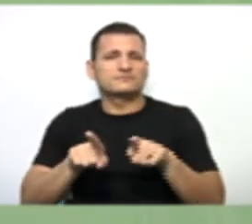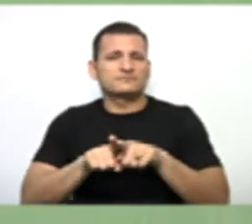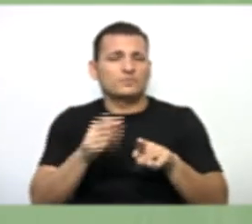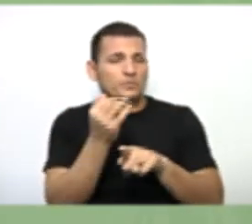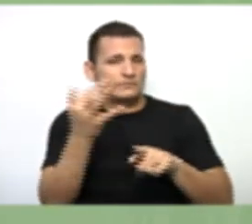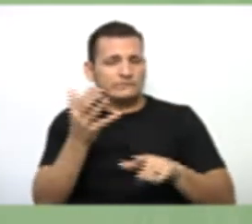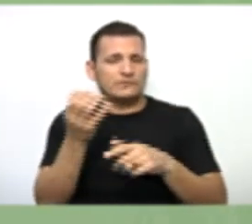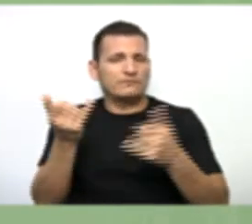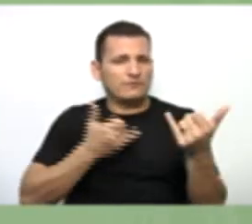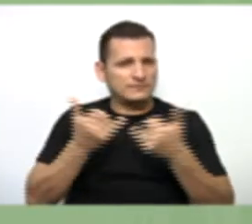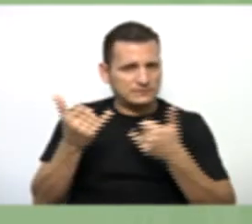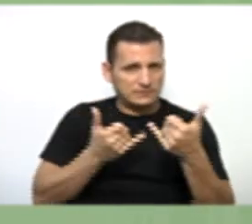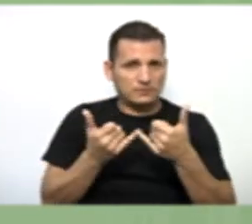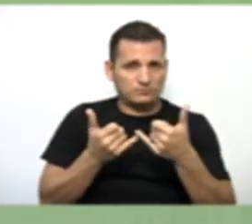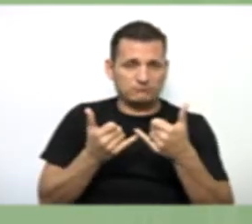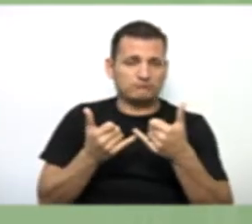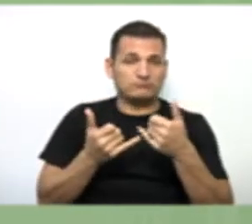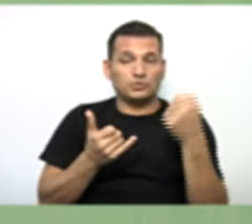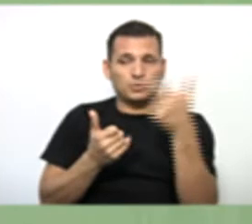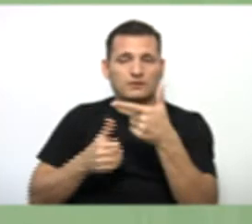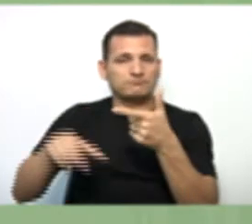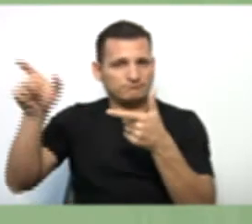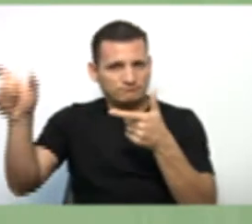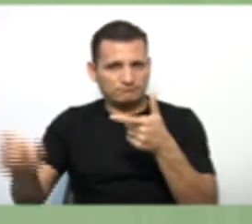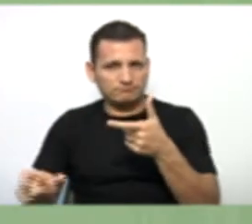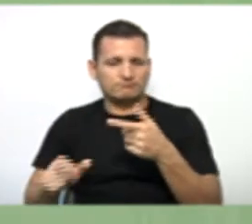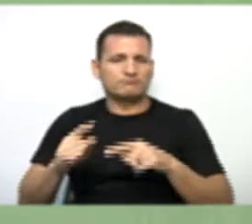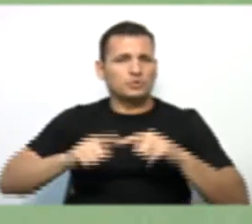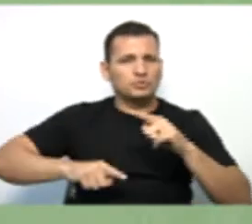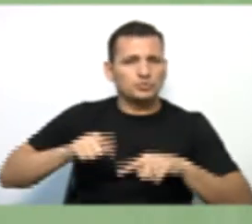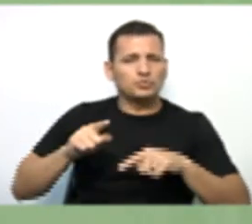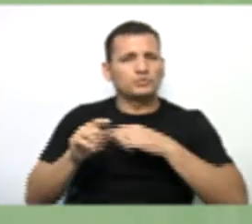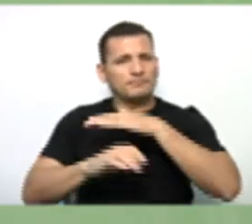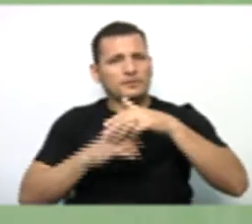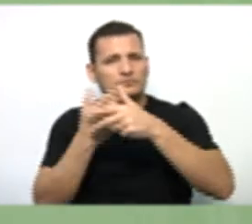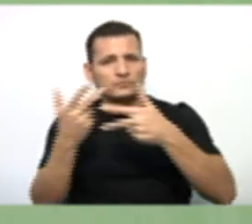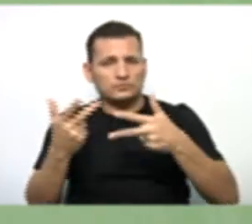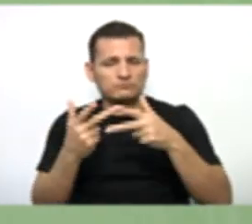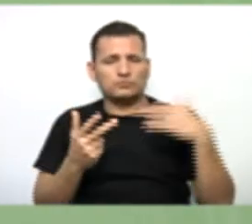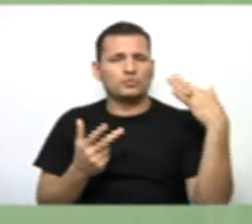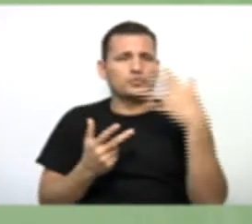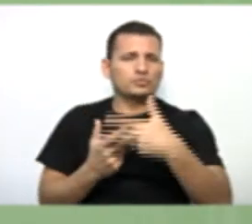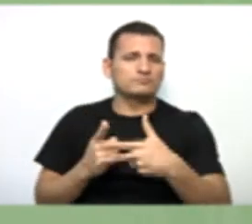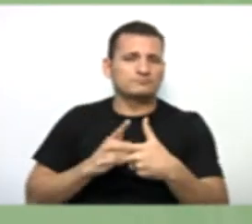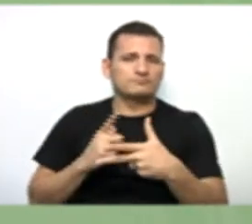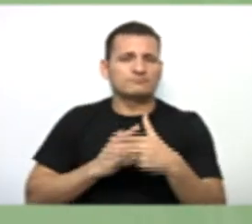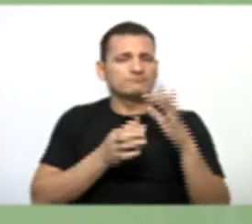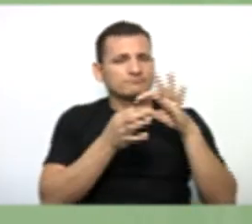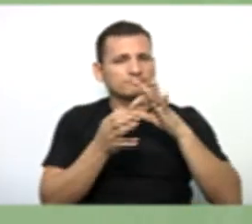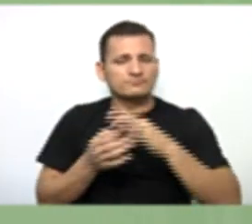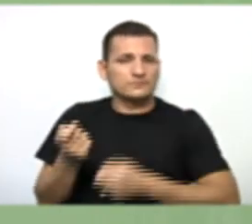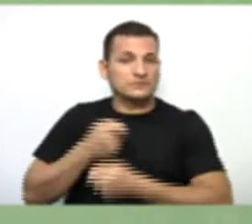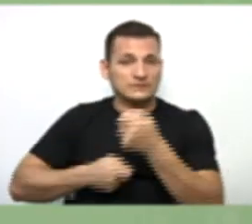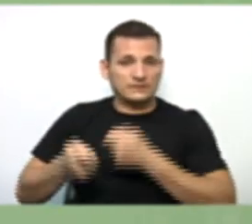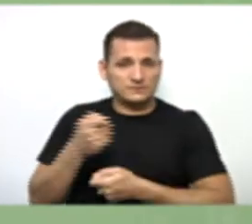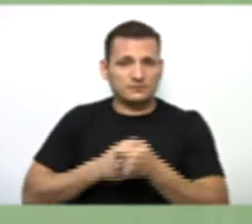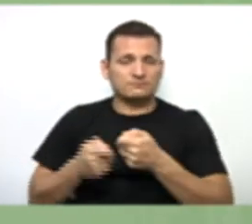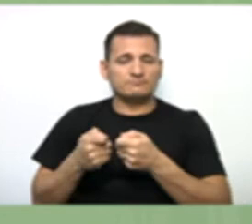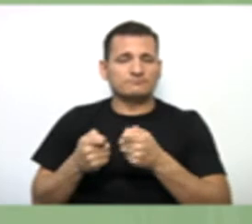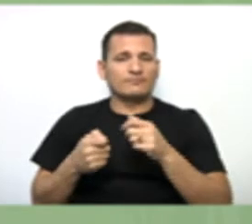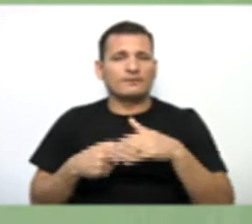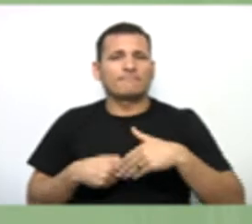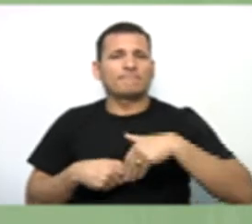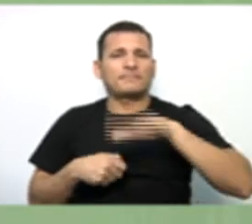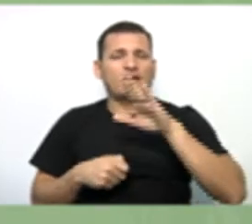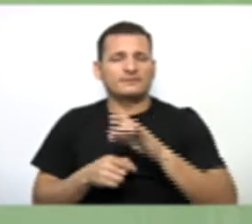informação sobre a outra parte, produto, mercado, enfim, tudo que envolve a negociação em que estamos inseridos,